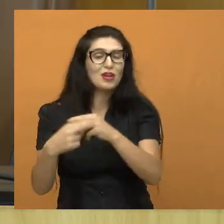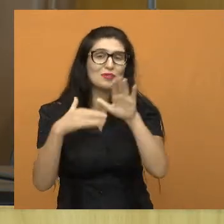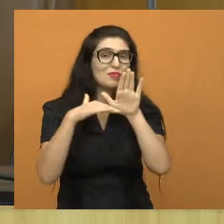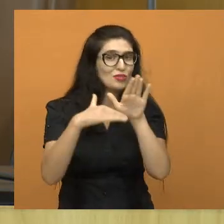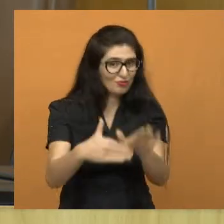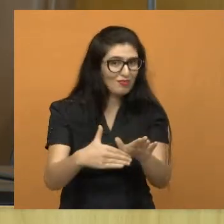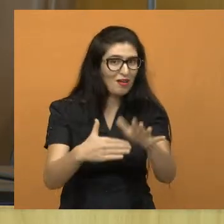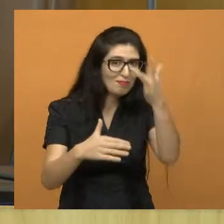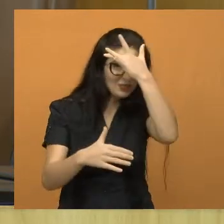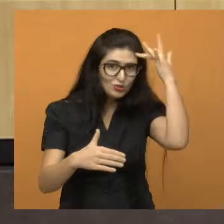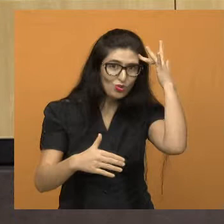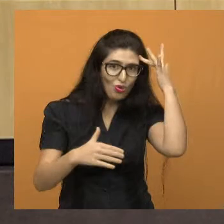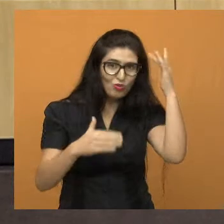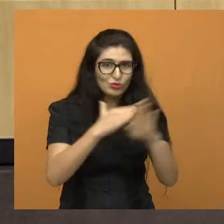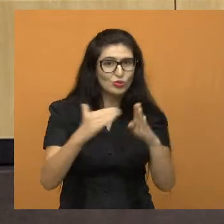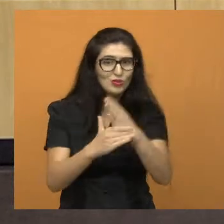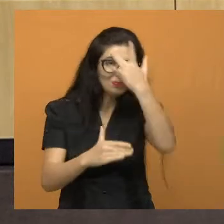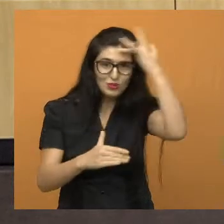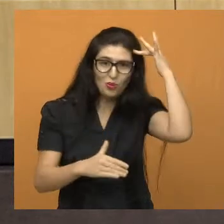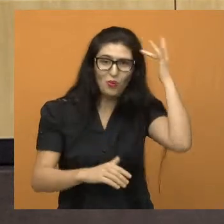relevante.